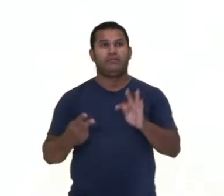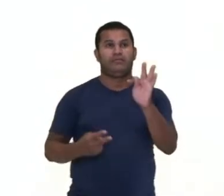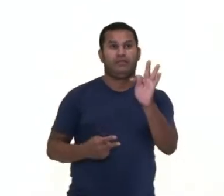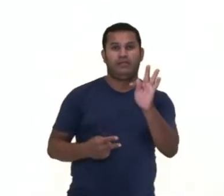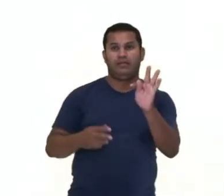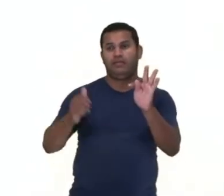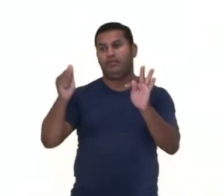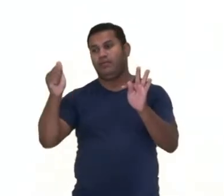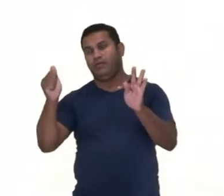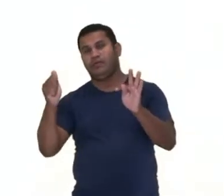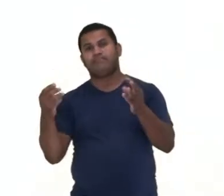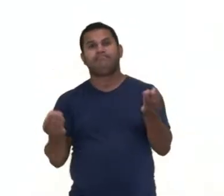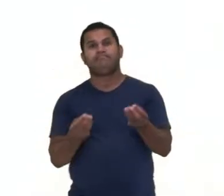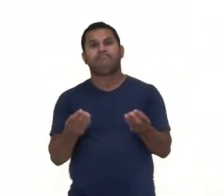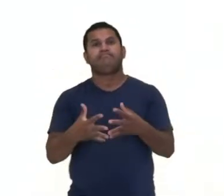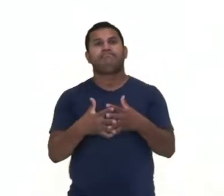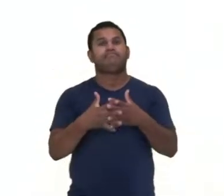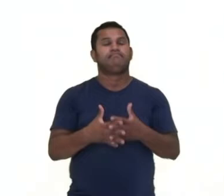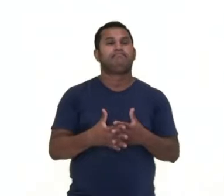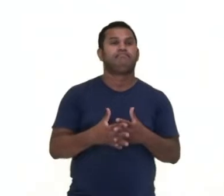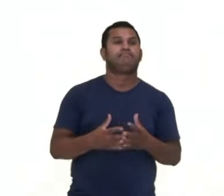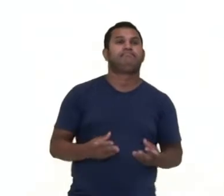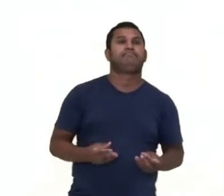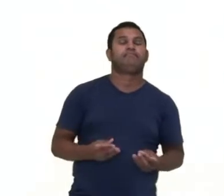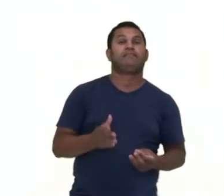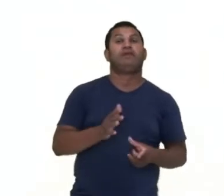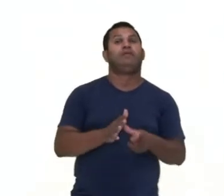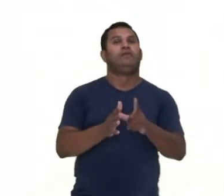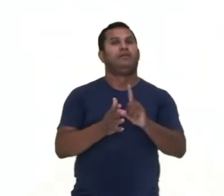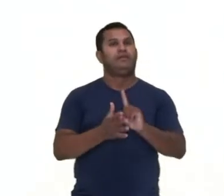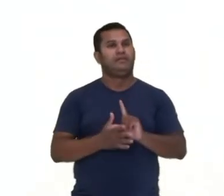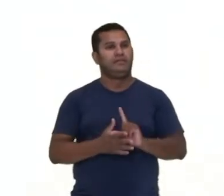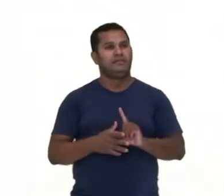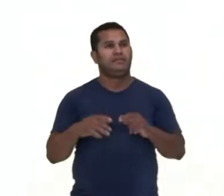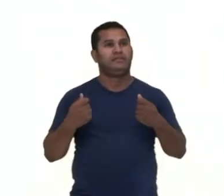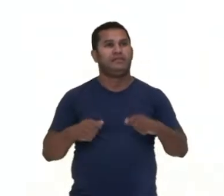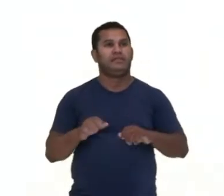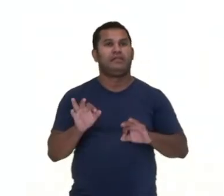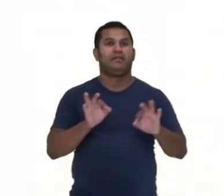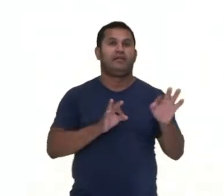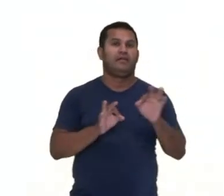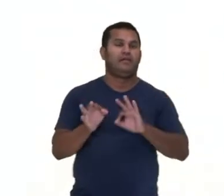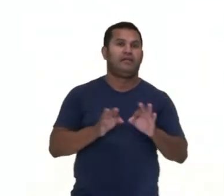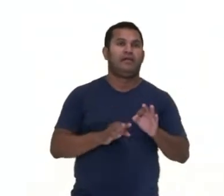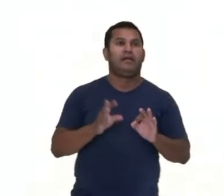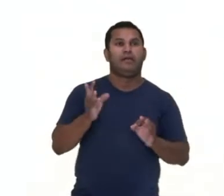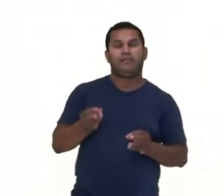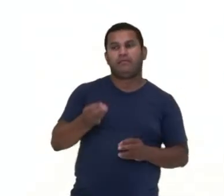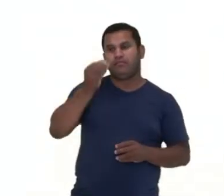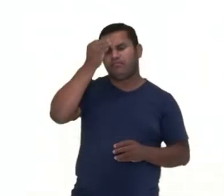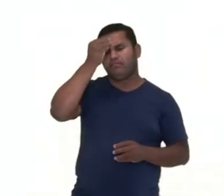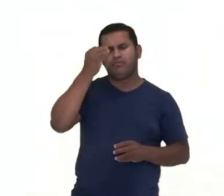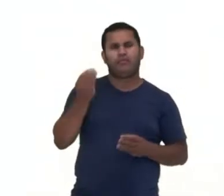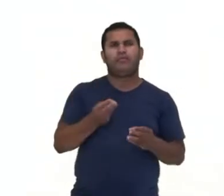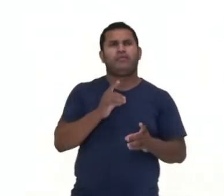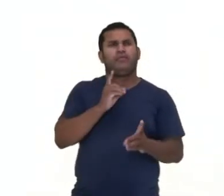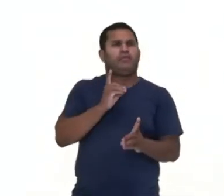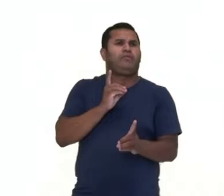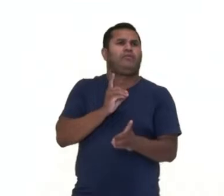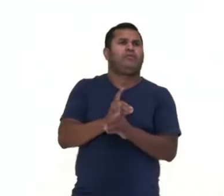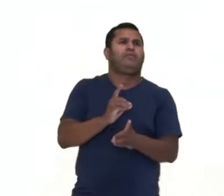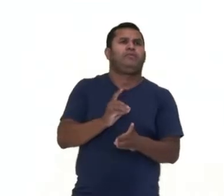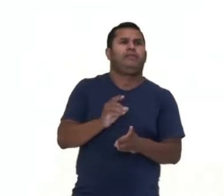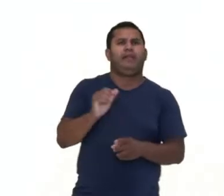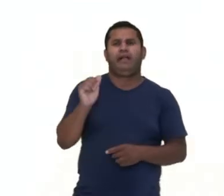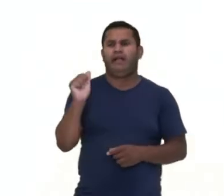eu teria que aqui fazer uma maracutaia matemática, vamos supor assim, para poder achar a aceleração. É possível?